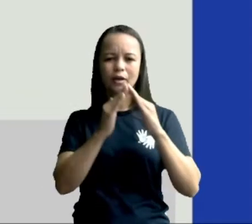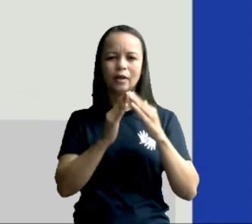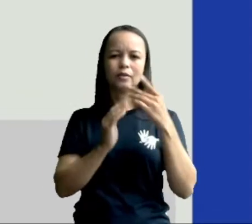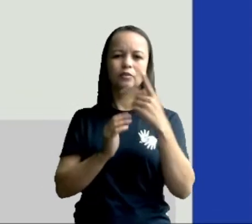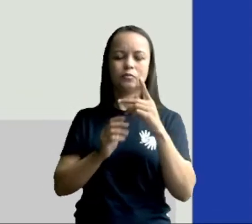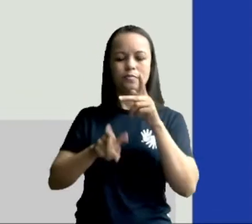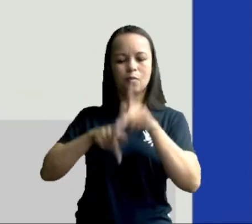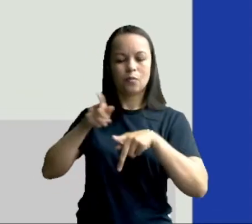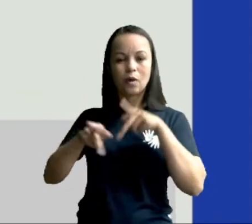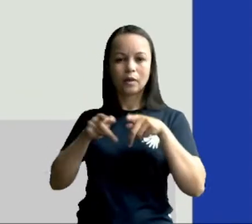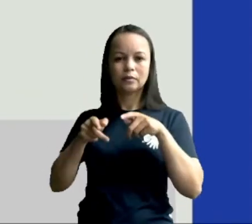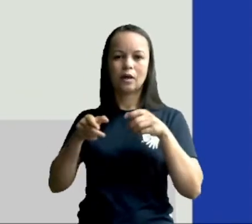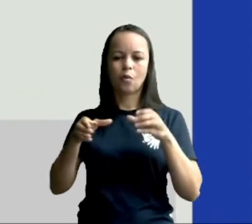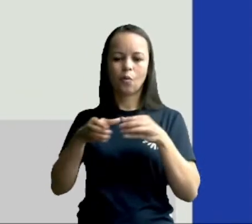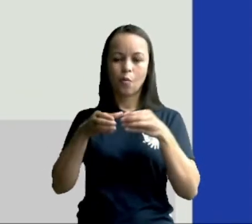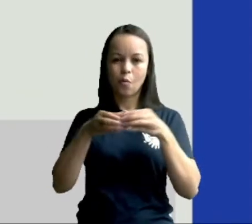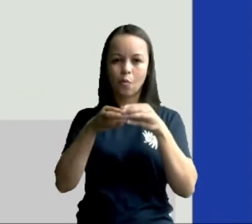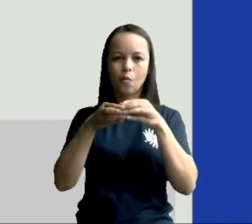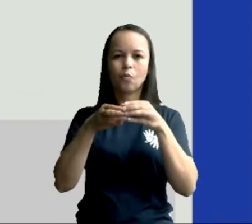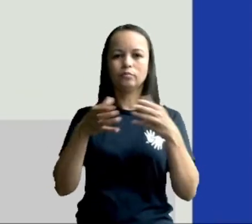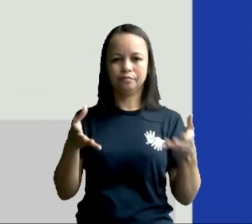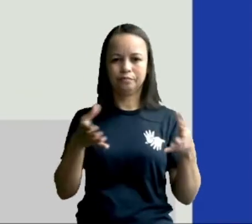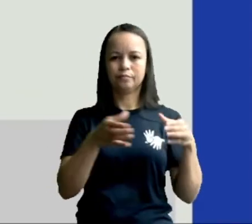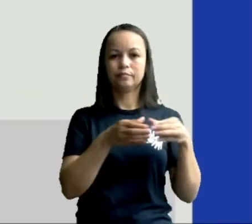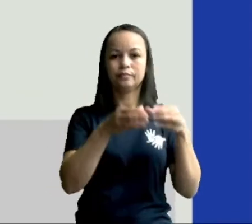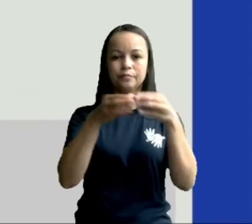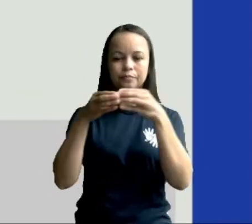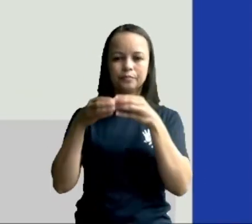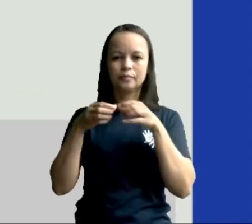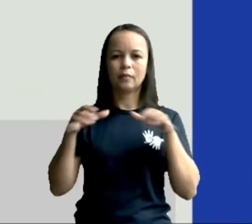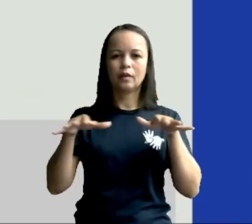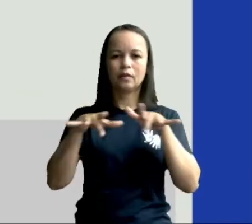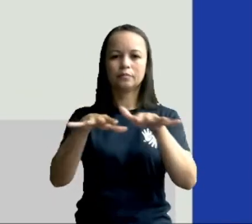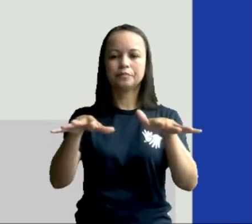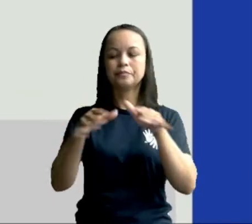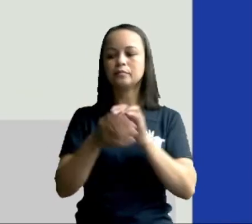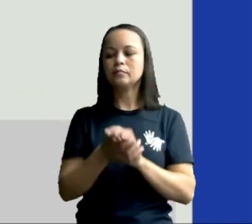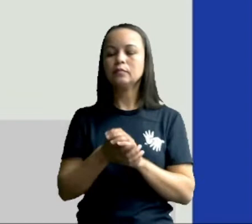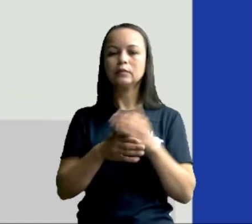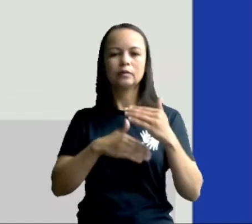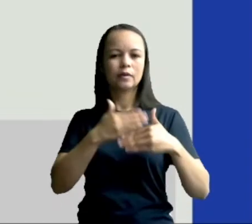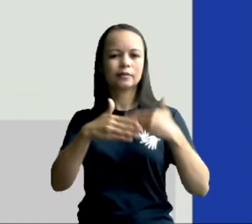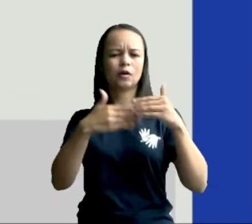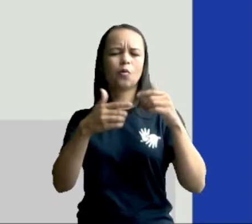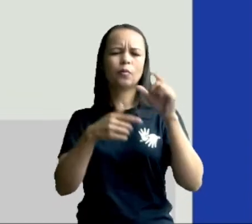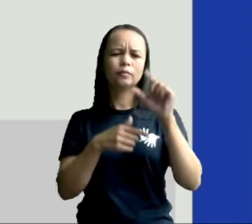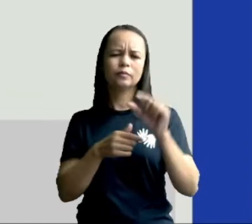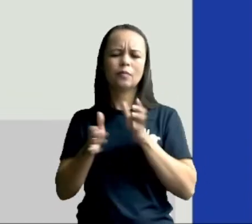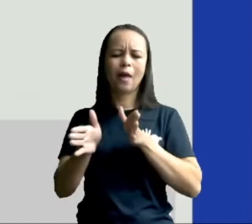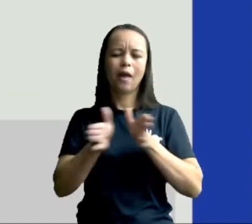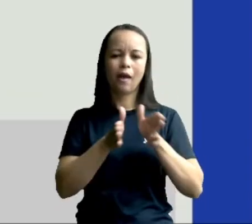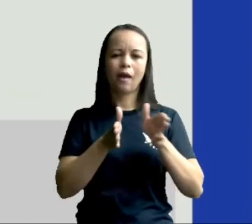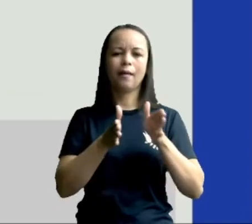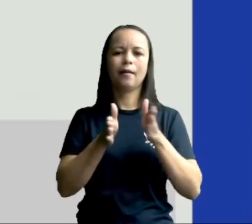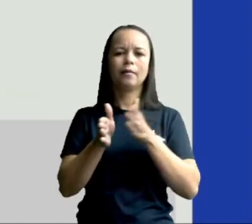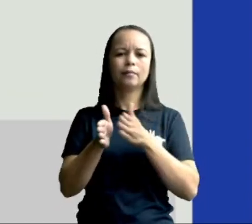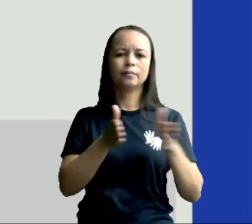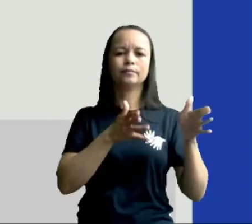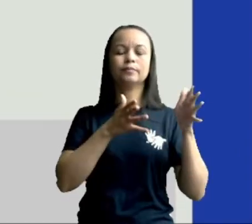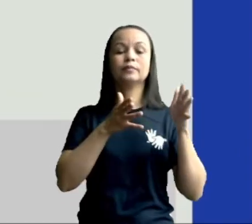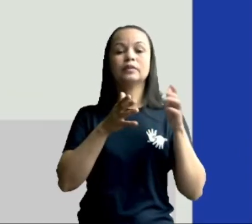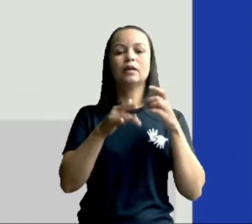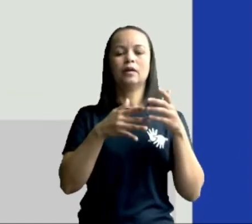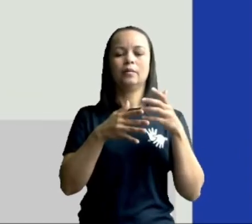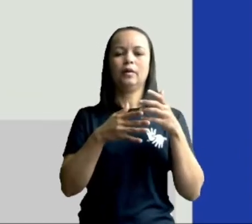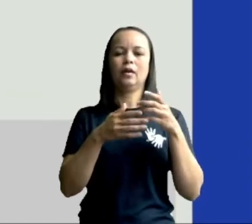primeiras populações, os primeiros aglomerados, pronto. Passado um pouco tempo, né, passou-se algum tempo, pela influência